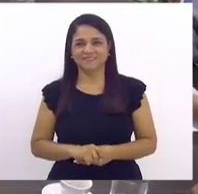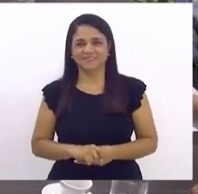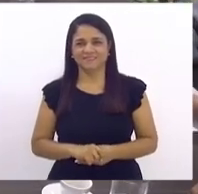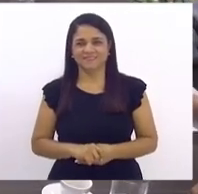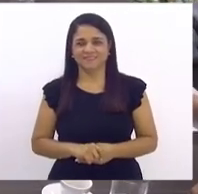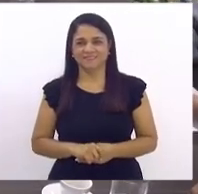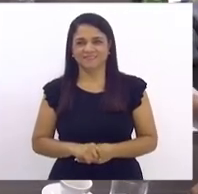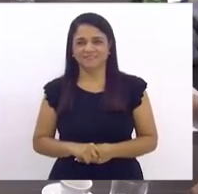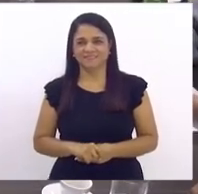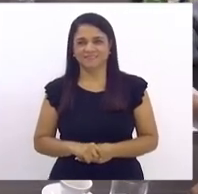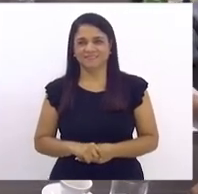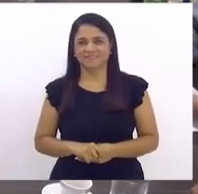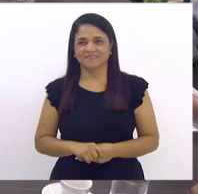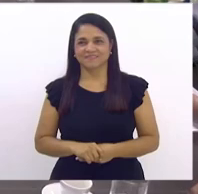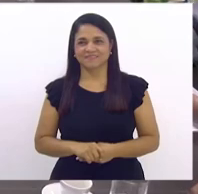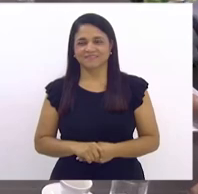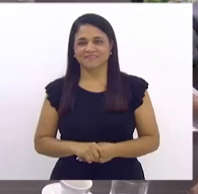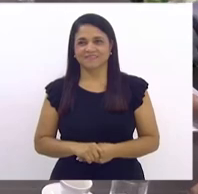Vai ter